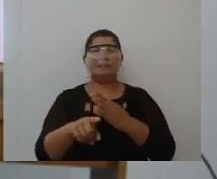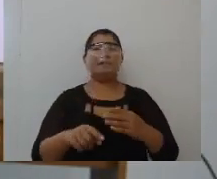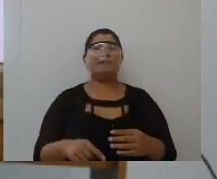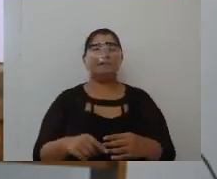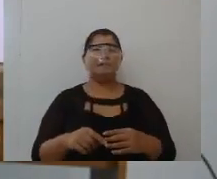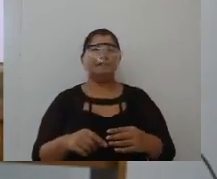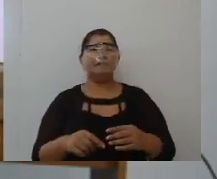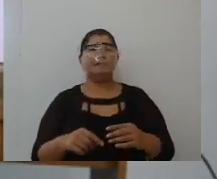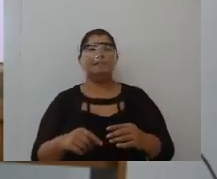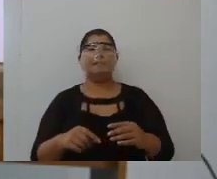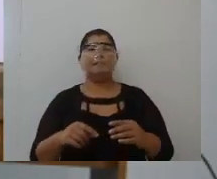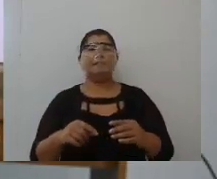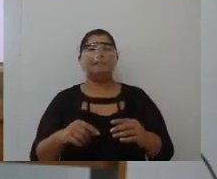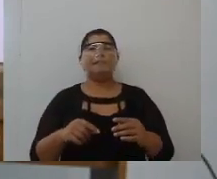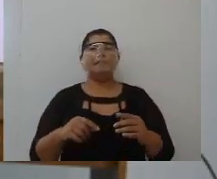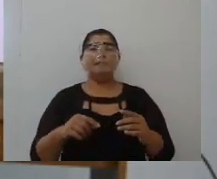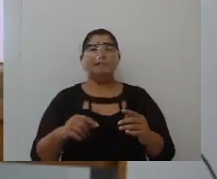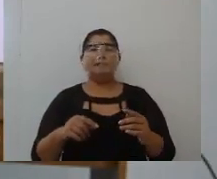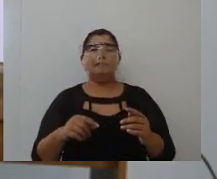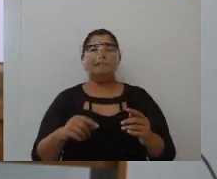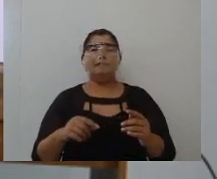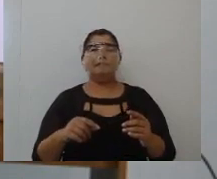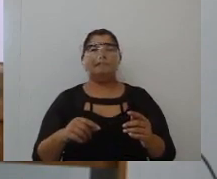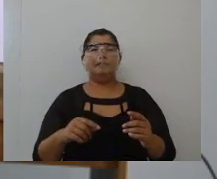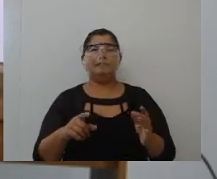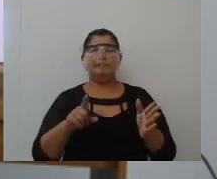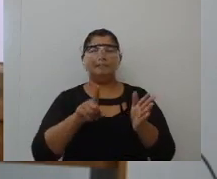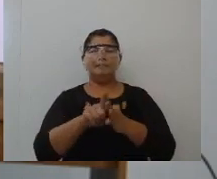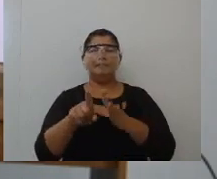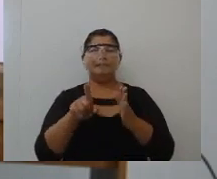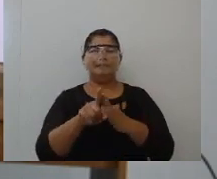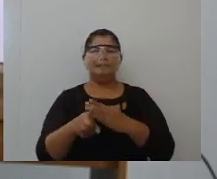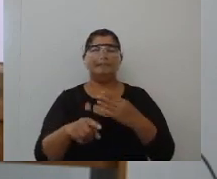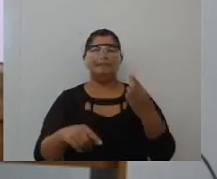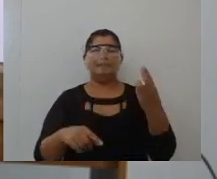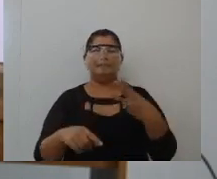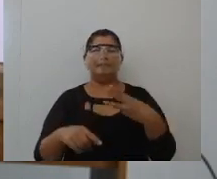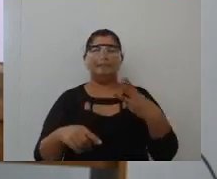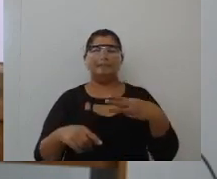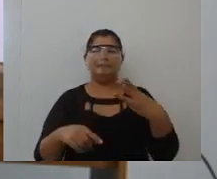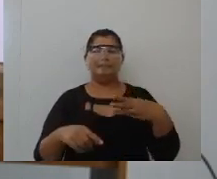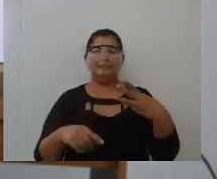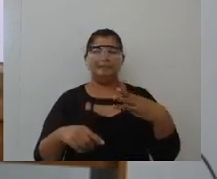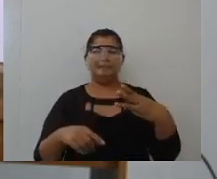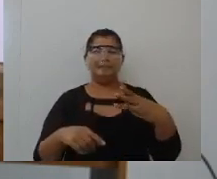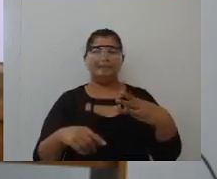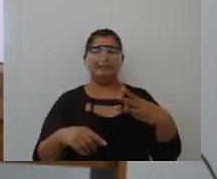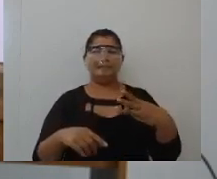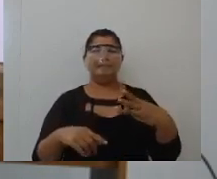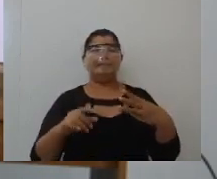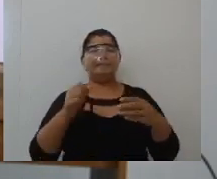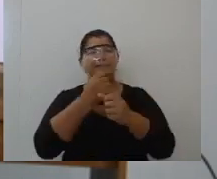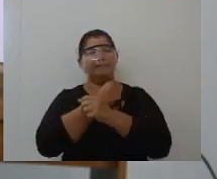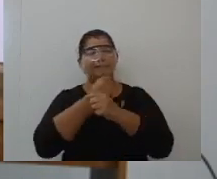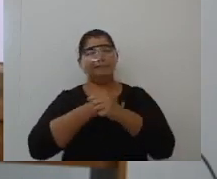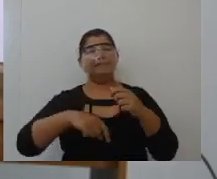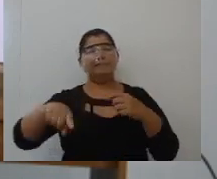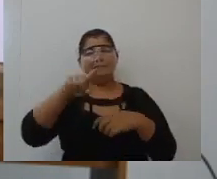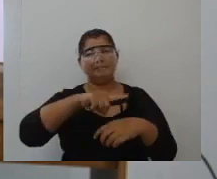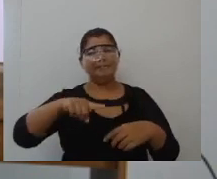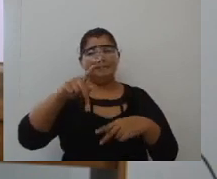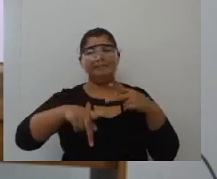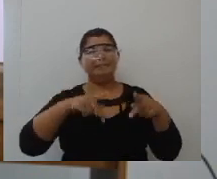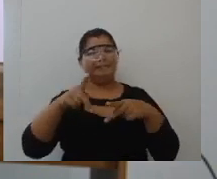Temos 3 perguntas por enquanto. Enquanto isso, deixa eu ver aqui, enquanto as perguntas vêm para o ar, deixa eu mandar abraço para o povo, senão o povo